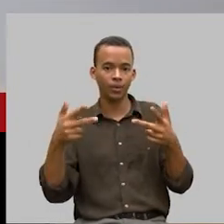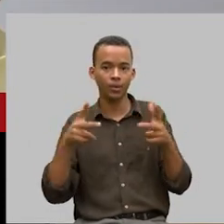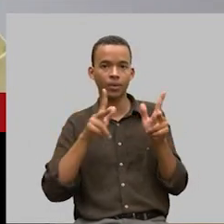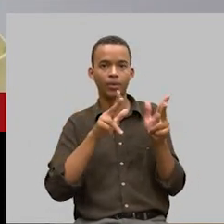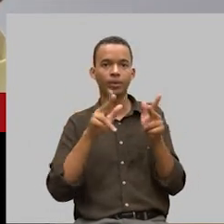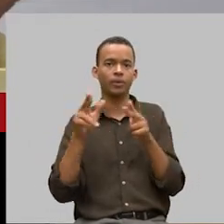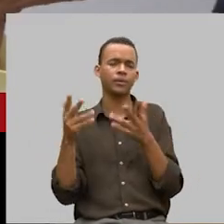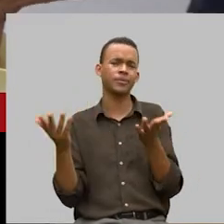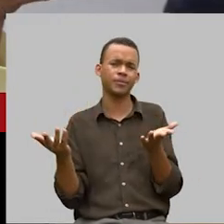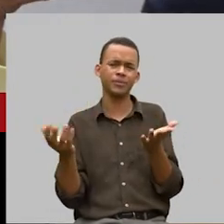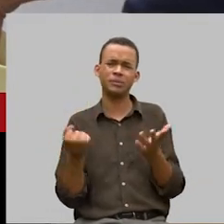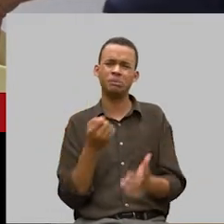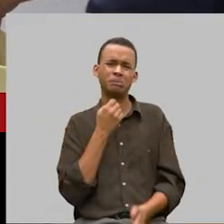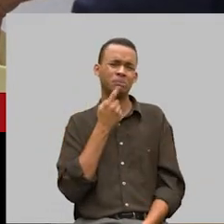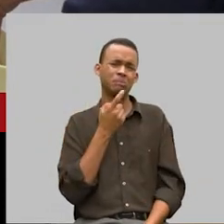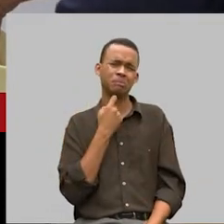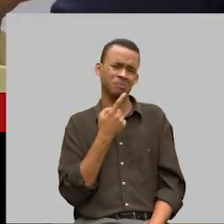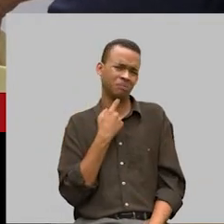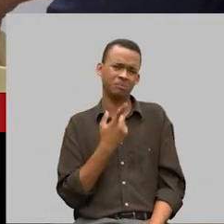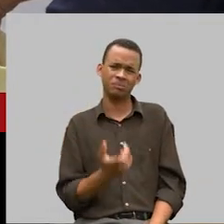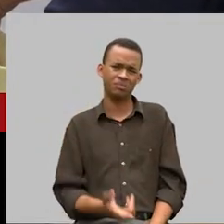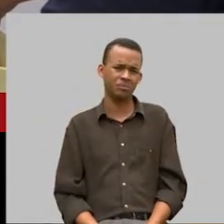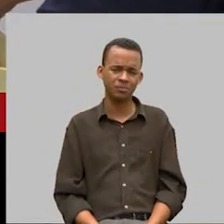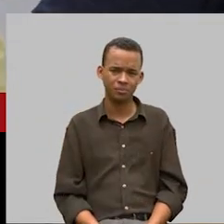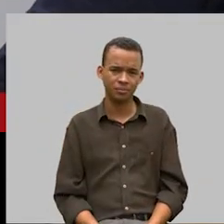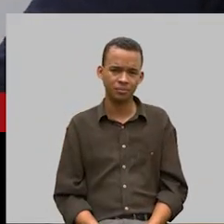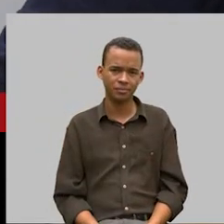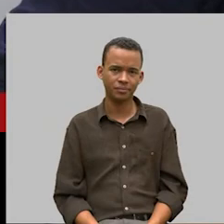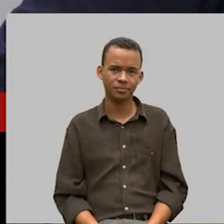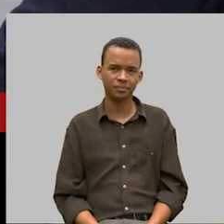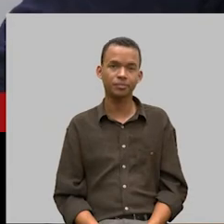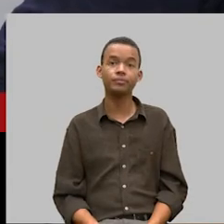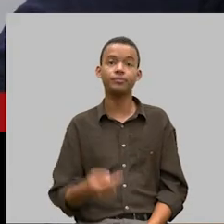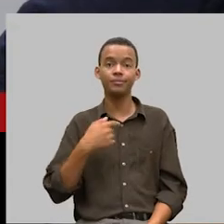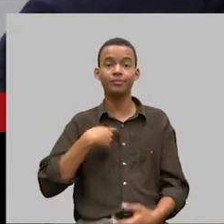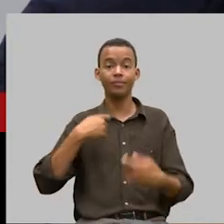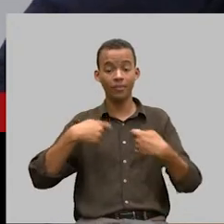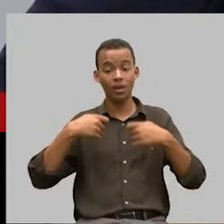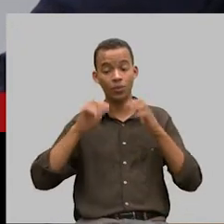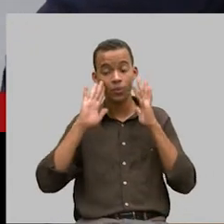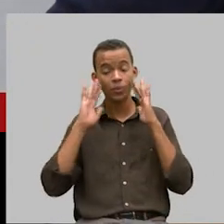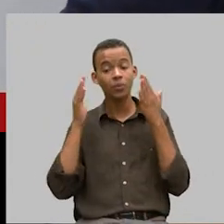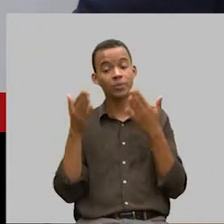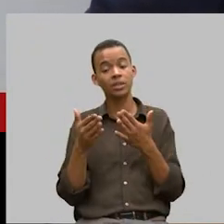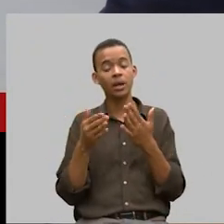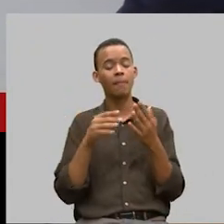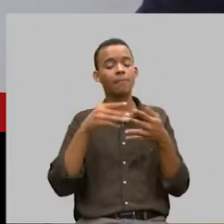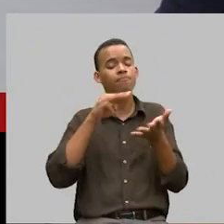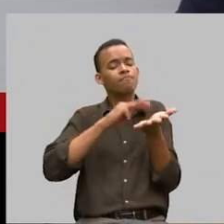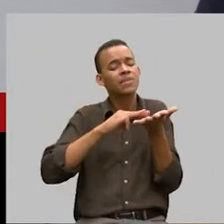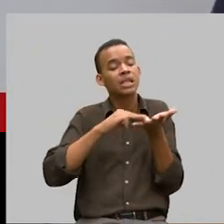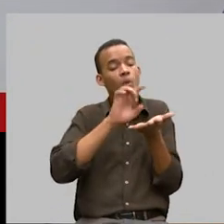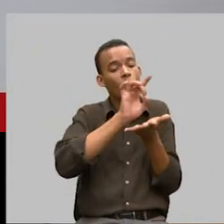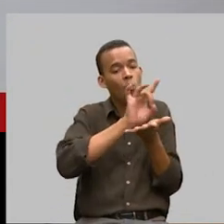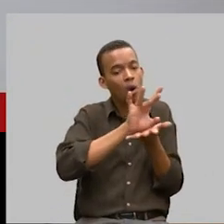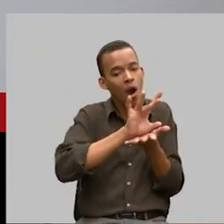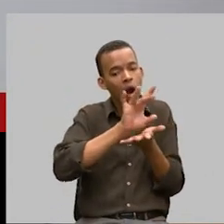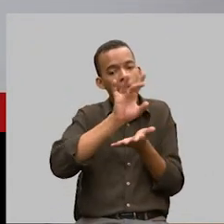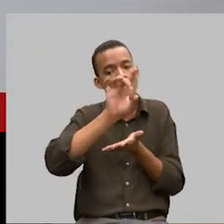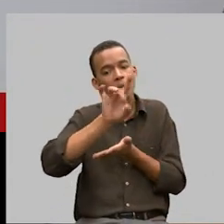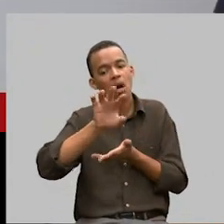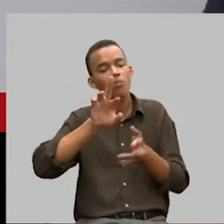queijo Não dá para ser assim eu preciso pensar cada pastel eu preciso